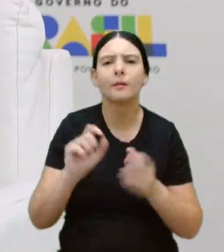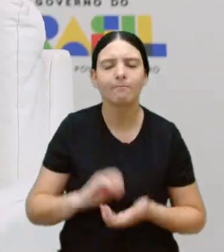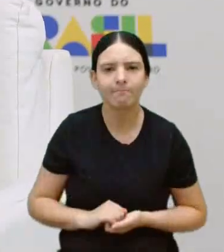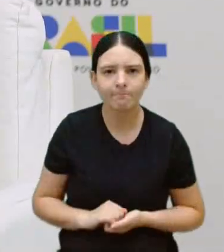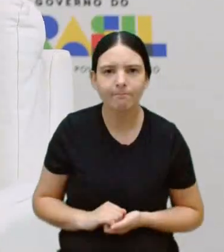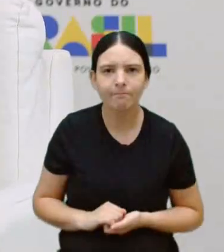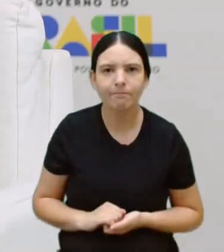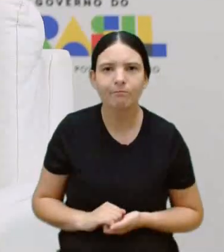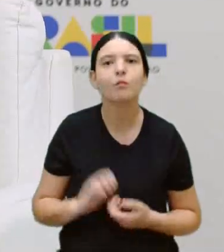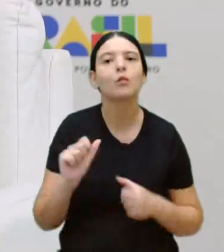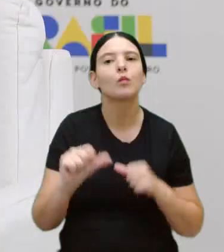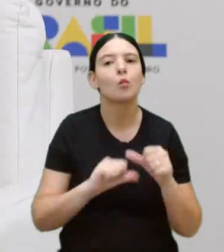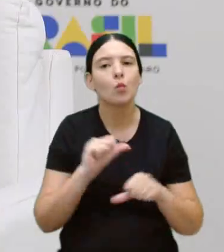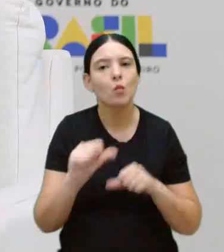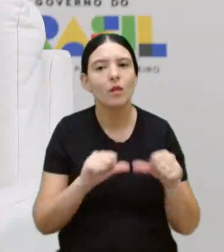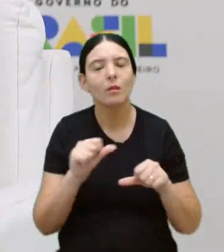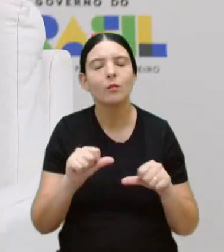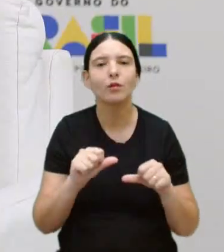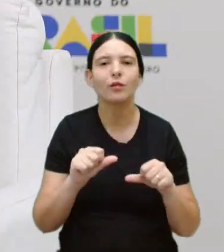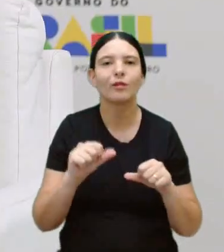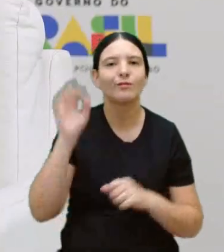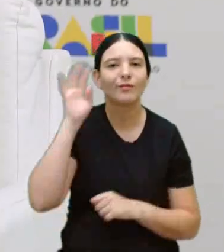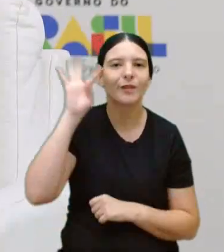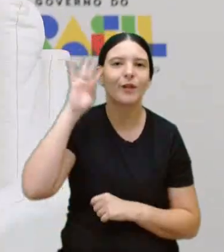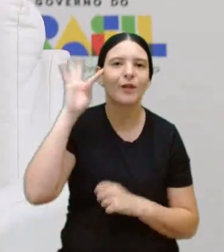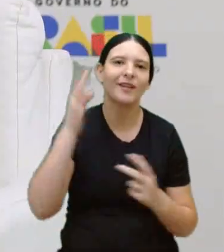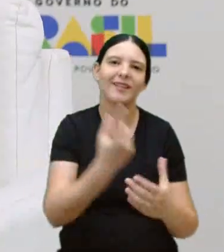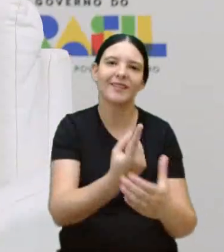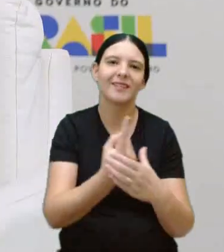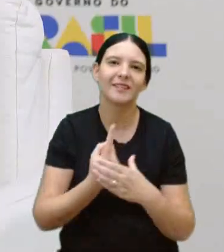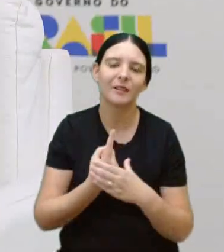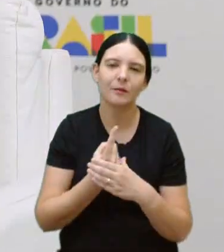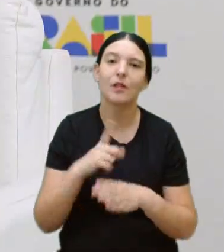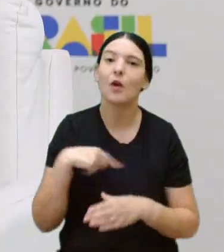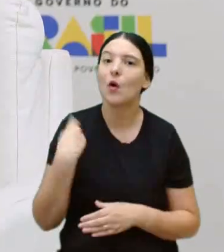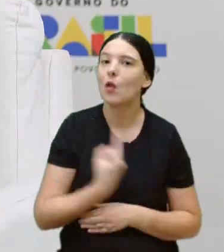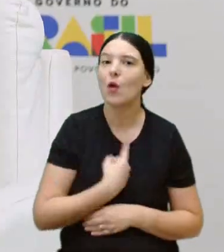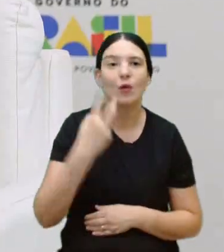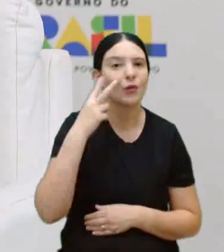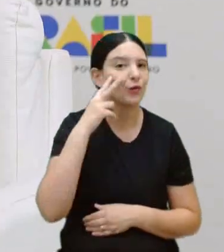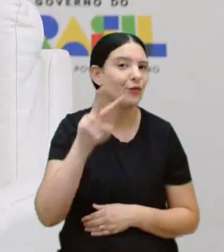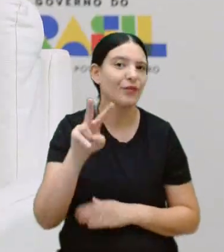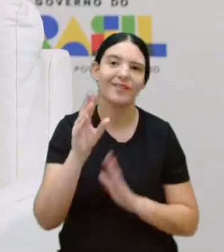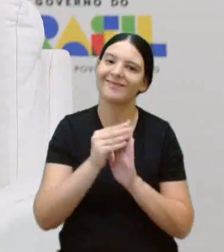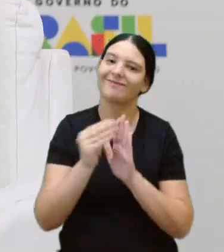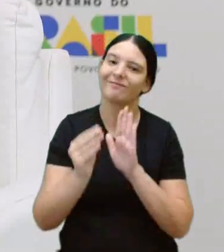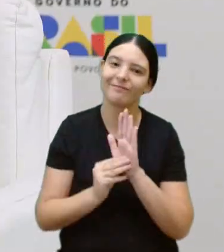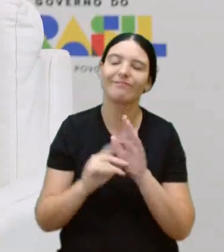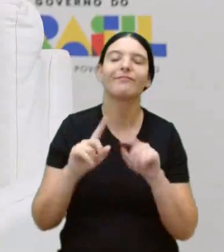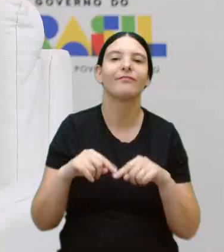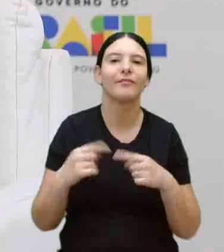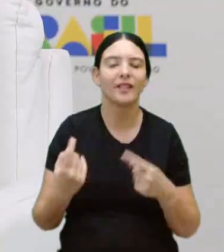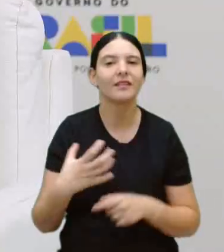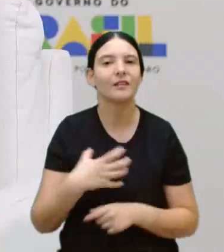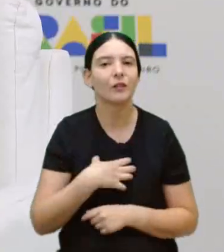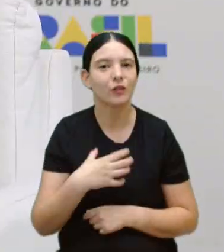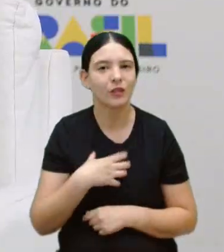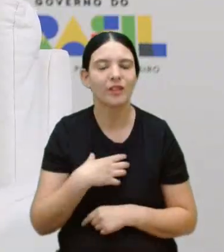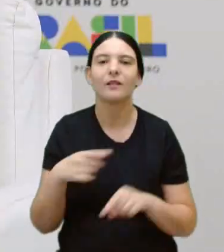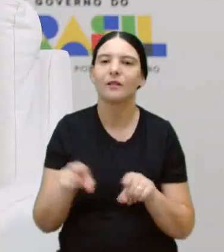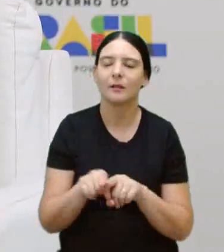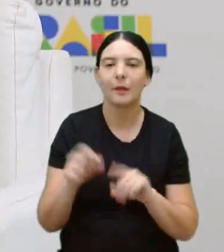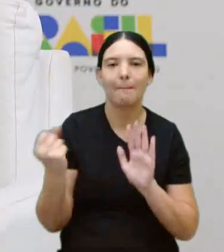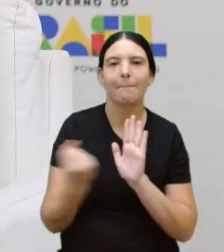mudou? Teoria da recepção. A gente não só enxerga o conteúdo, a forma determina o impacto do conteúdo. No